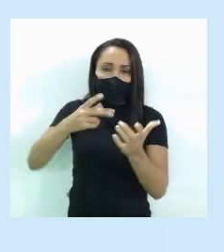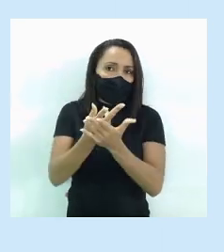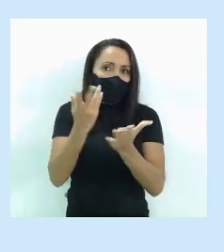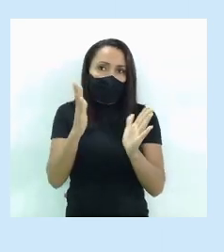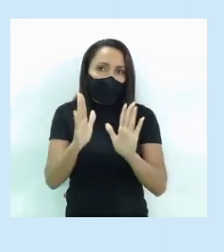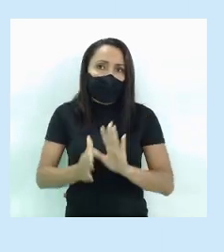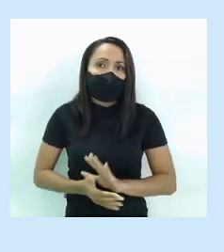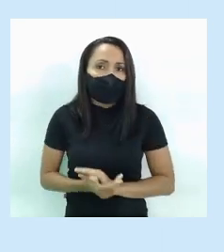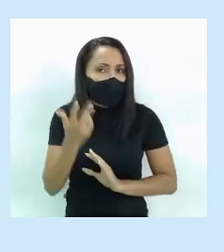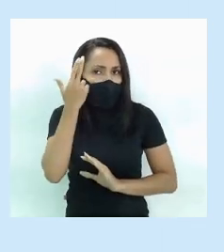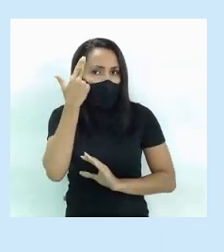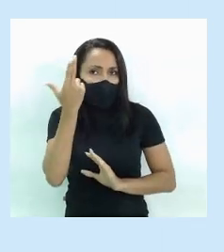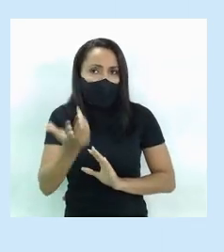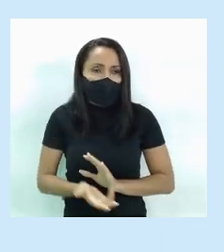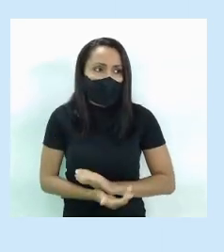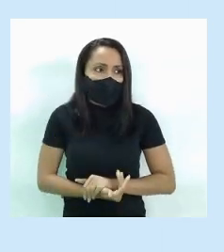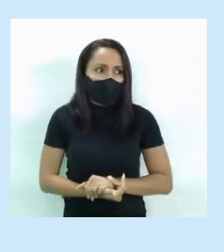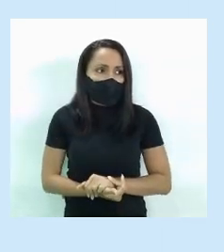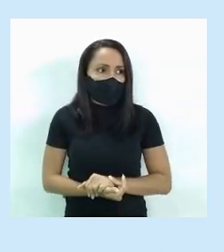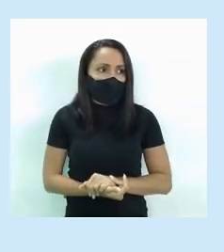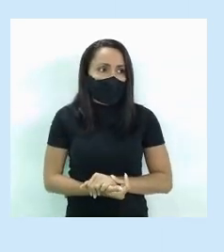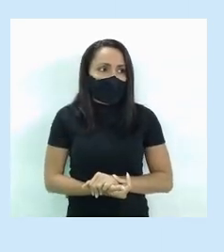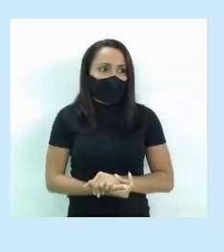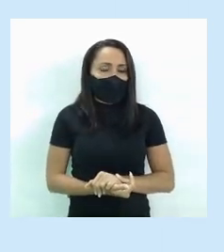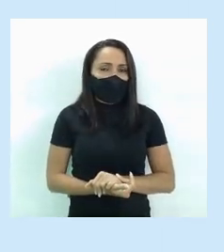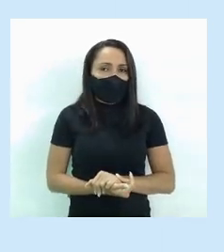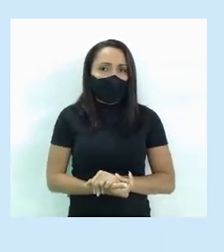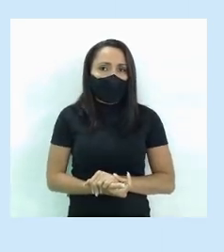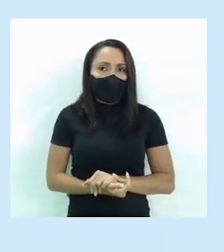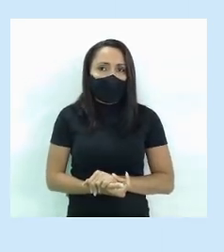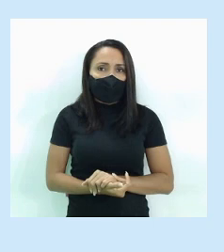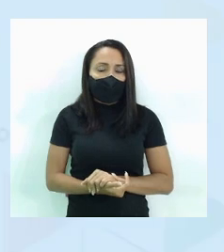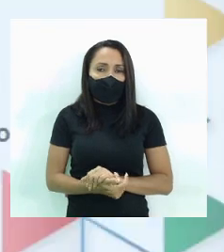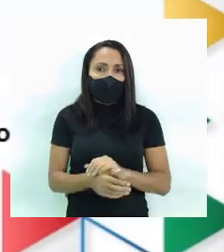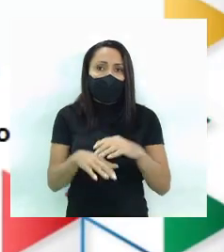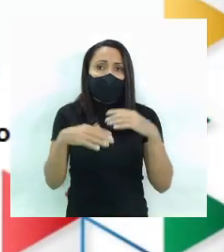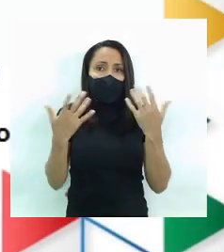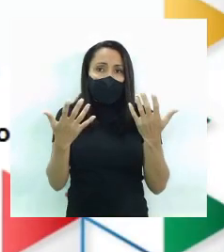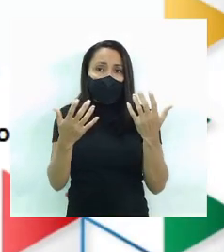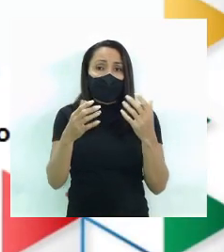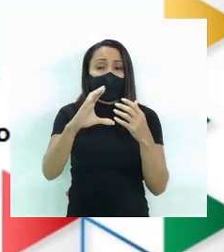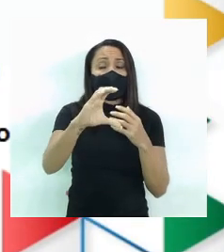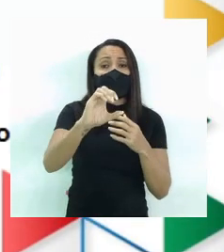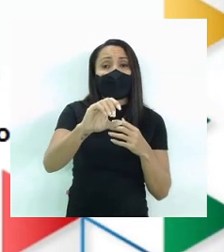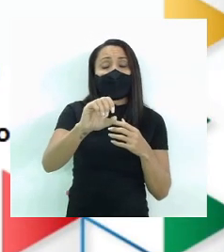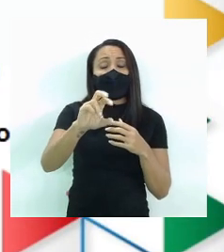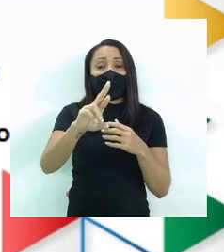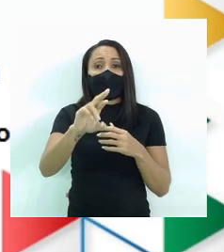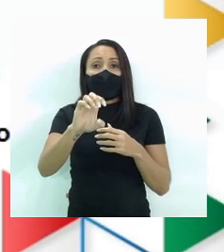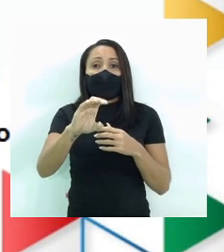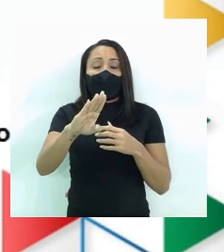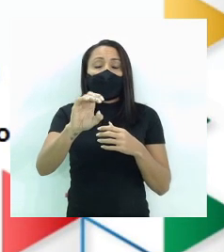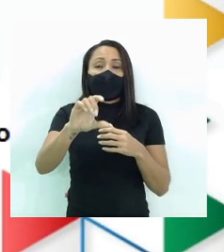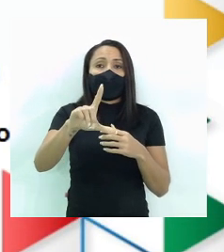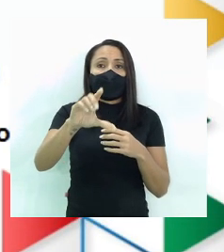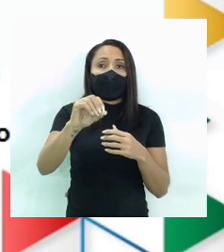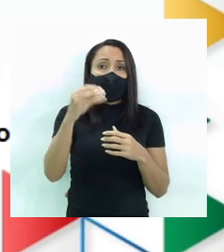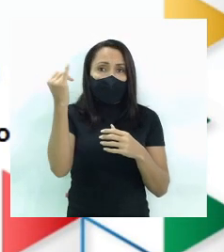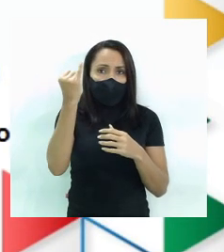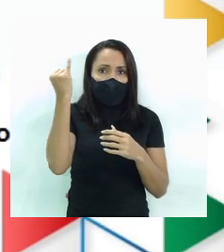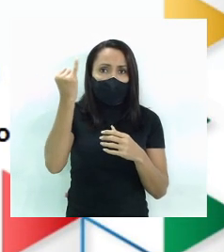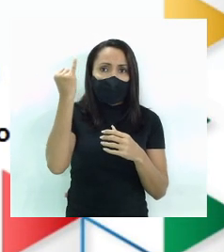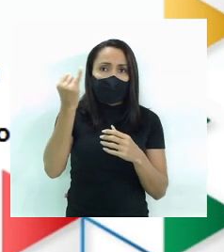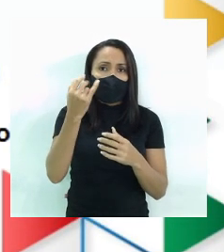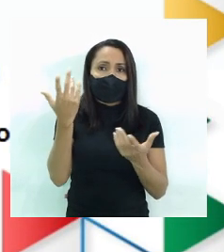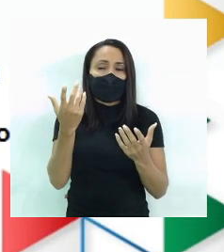beleza? Vamos lá fazer esse exercício agora. O cerebelo é importante região do encéfalo, relacionada com qual é a alternativa?